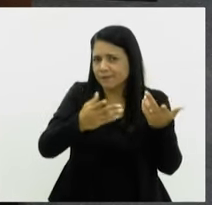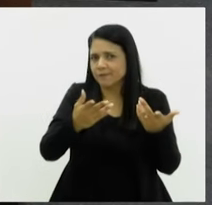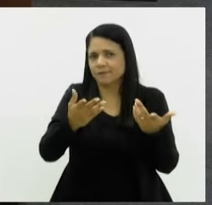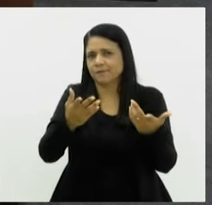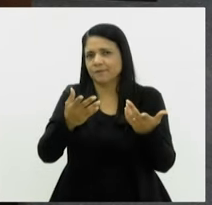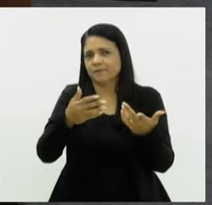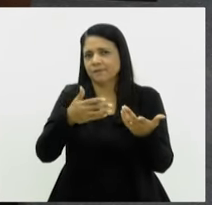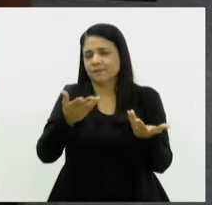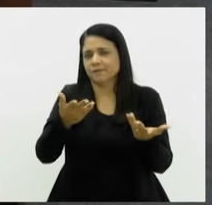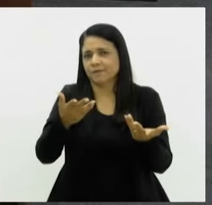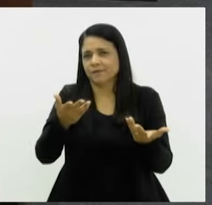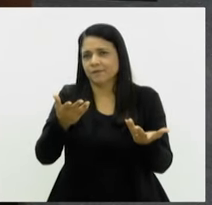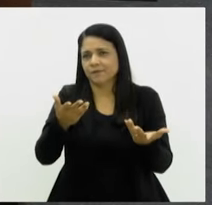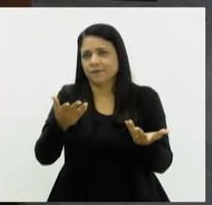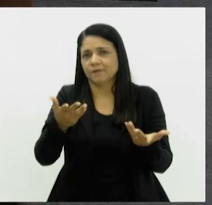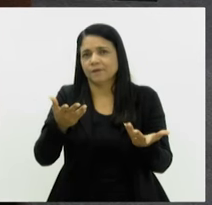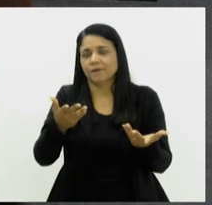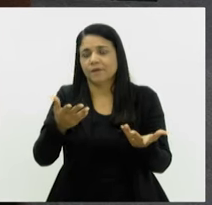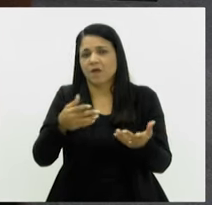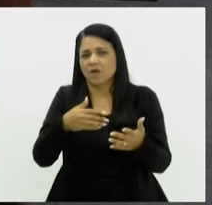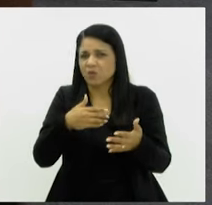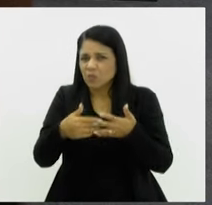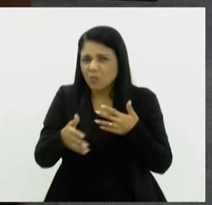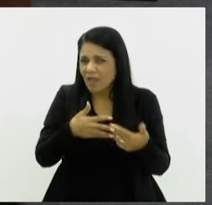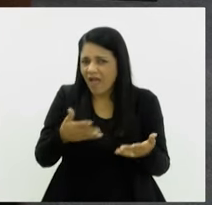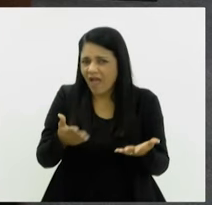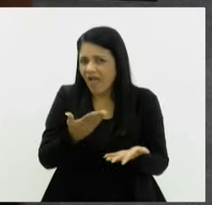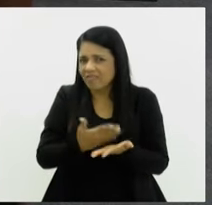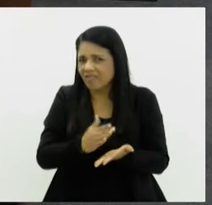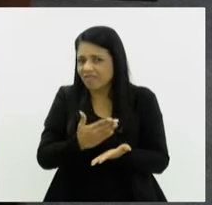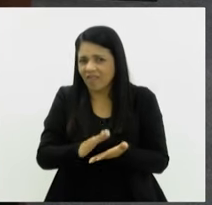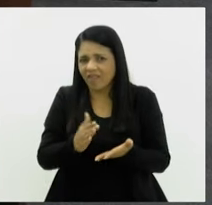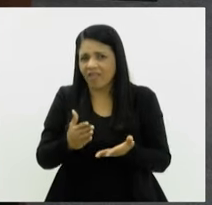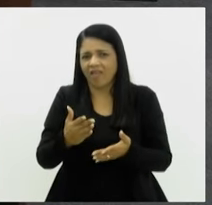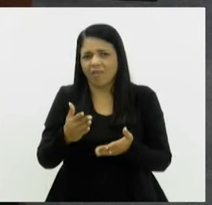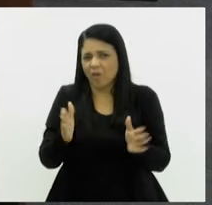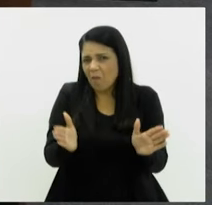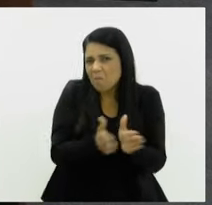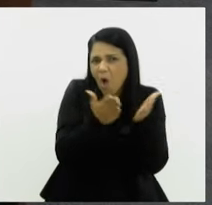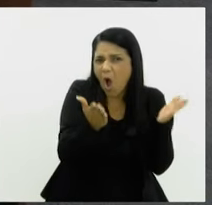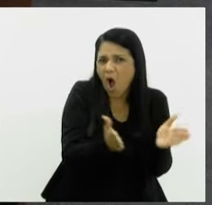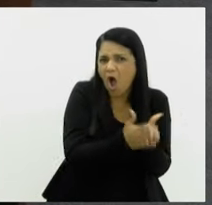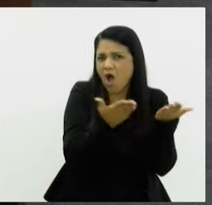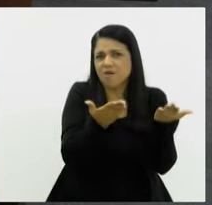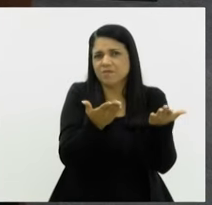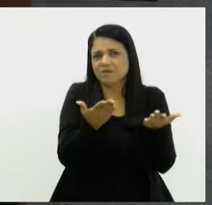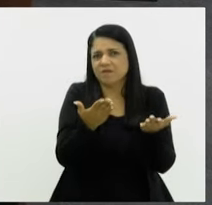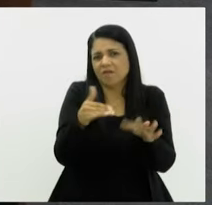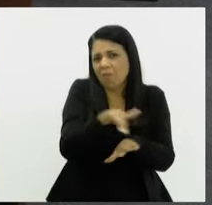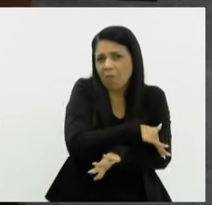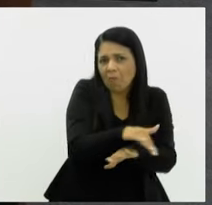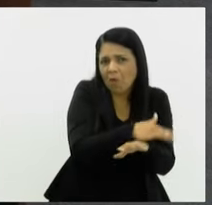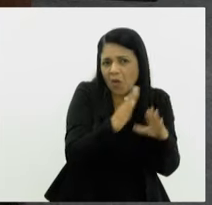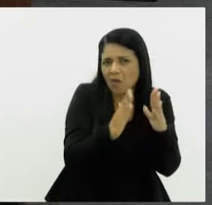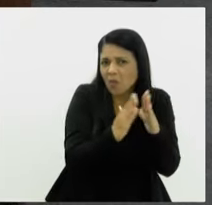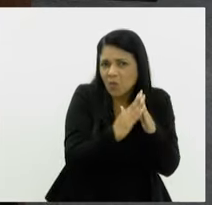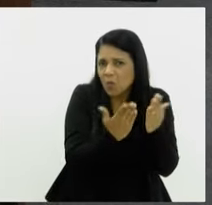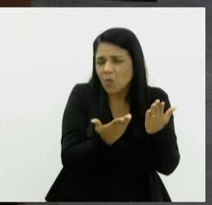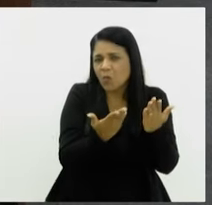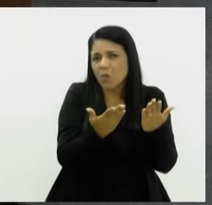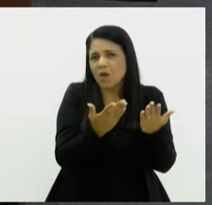nada, apenas por ser uma mulher pobre, uma mulher de rua, ou uma mulher que não tem meios de